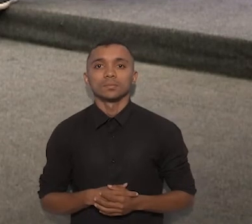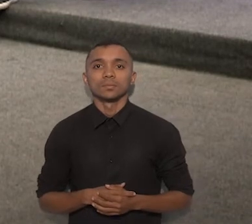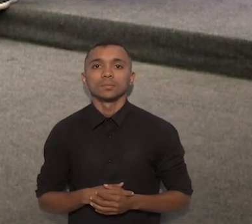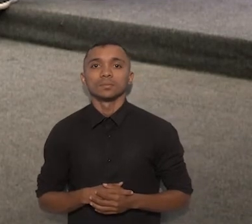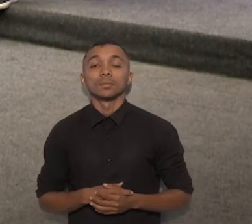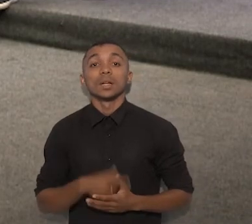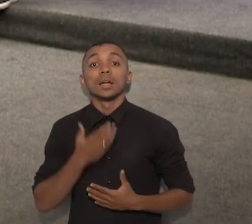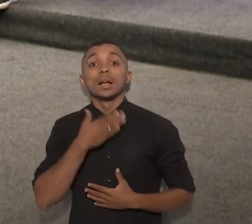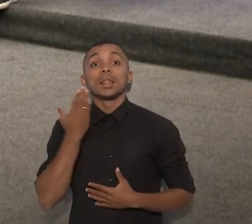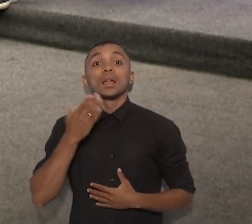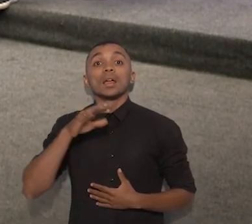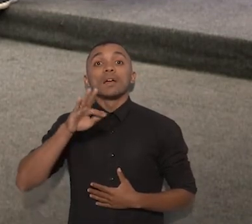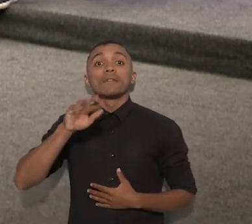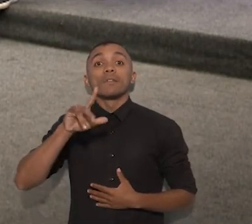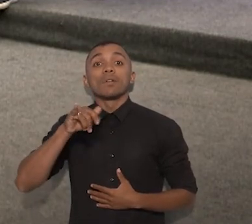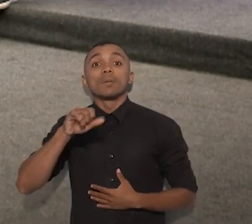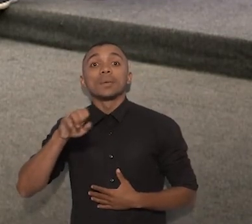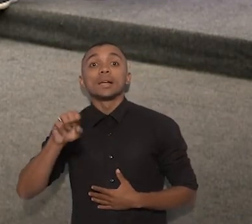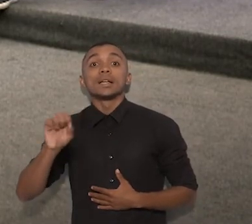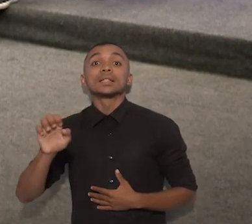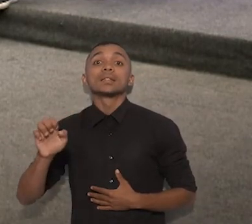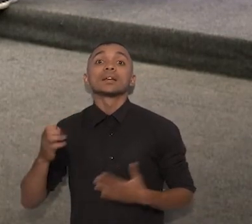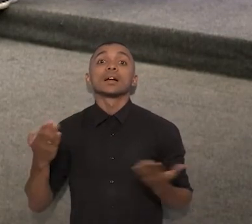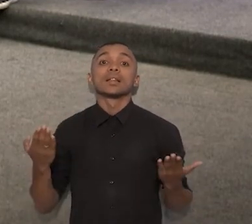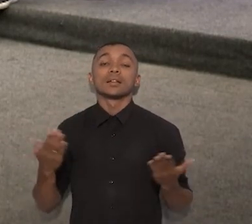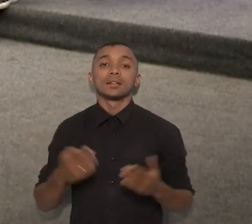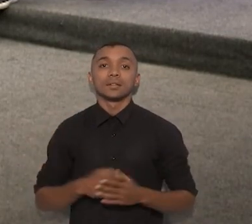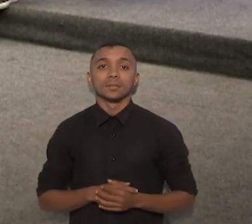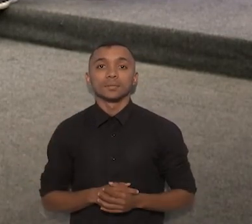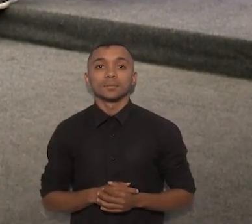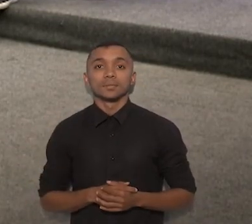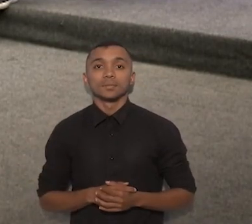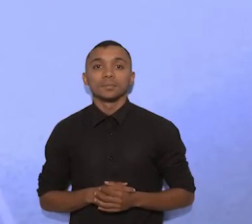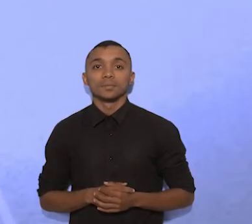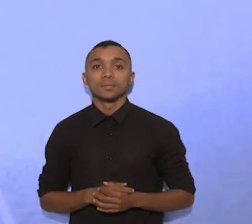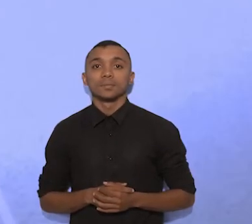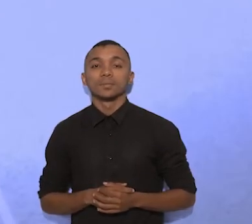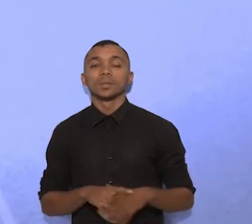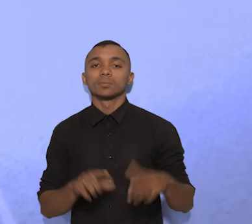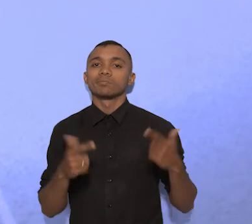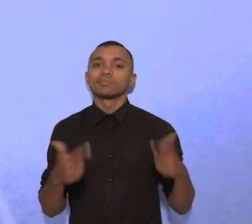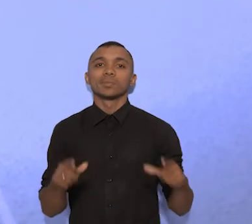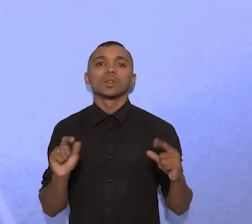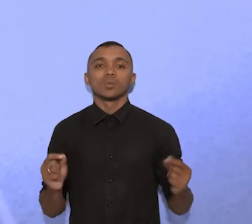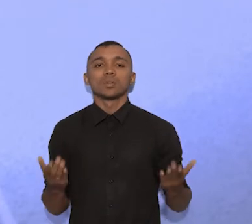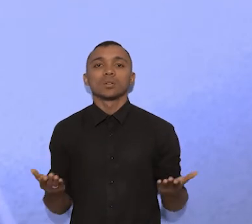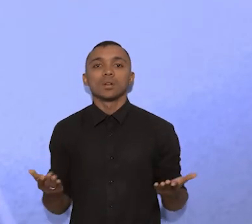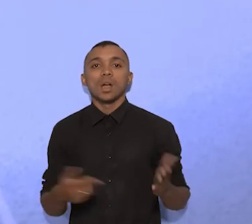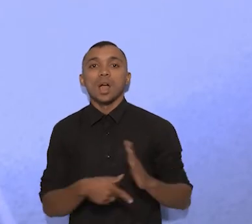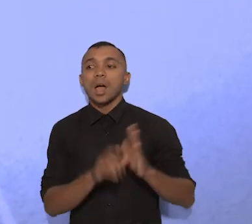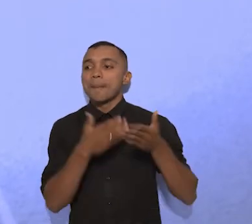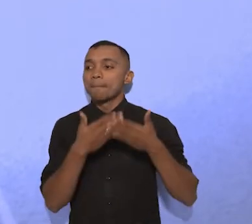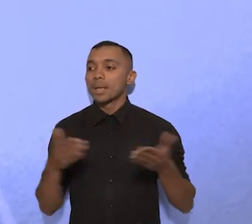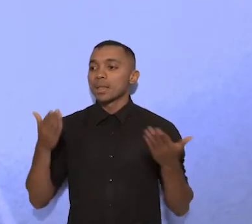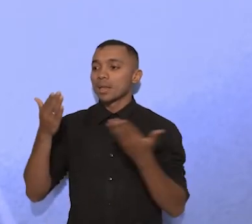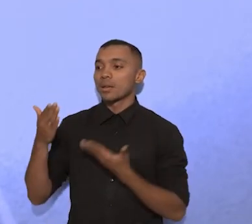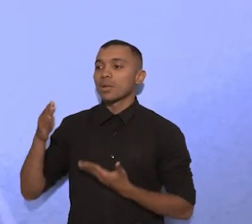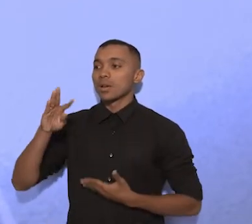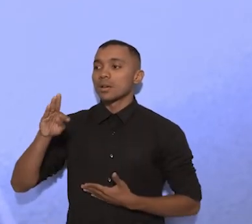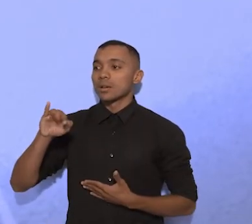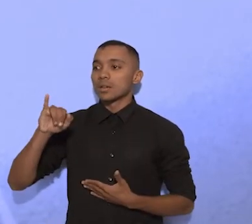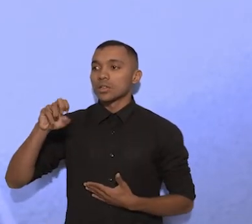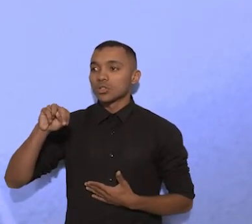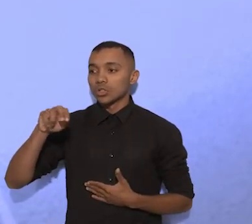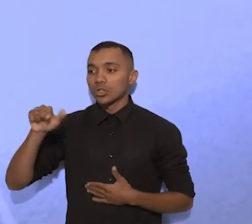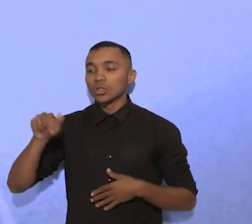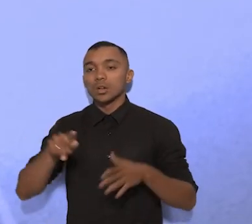contra o Fluminense no Maracanã, por exemplo, foram dois cruzamentos dele. Então, aí você não tem isso. Você perdeu o Tinga, que era uma saída boa